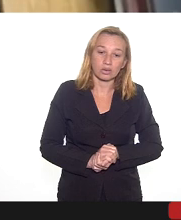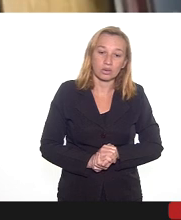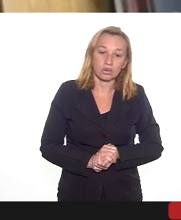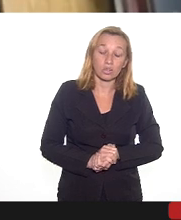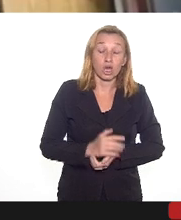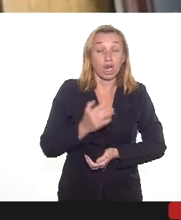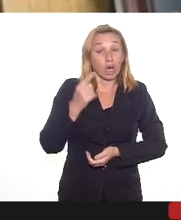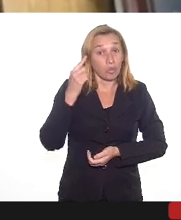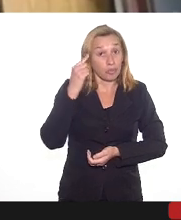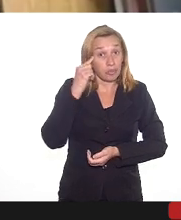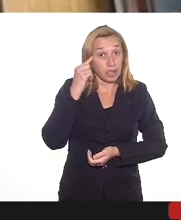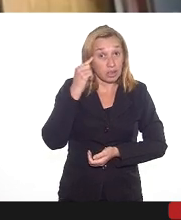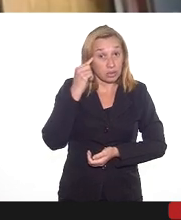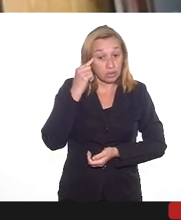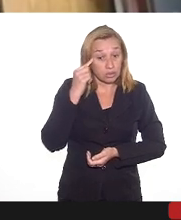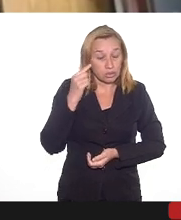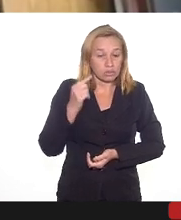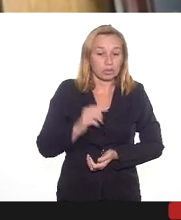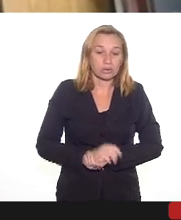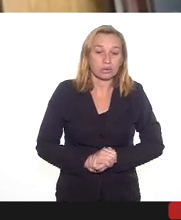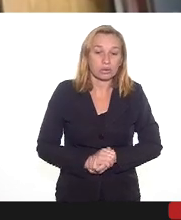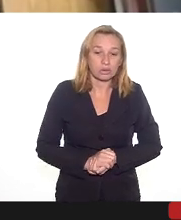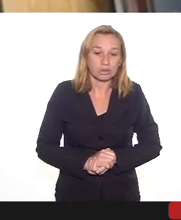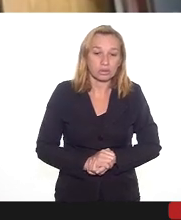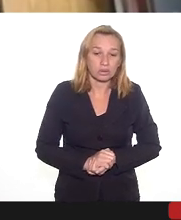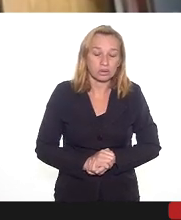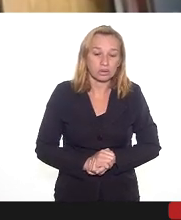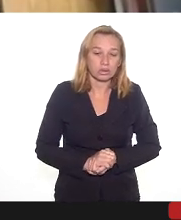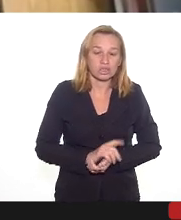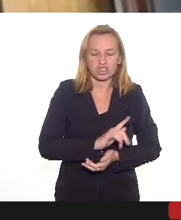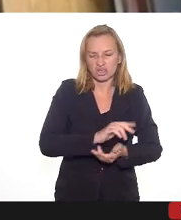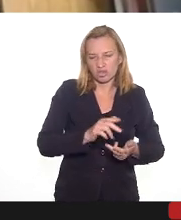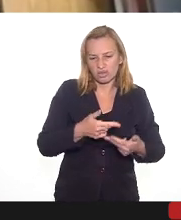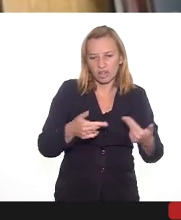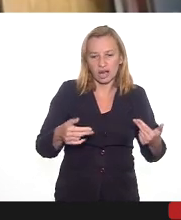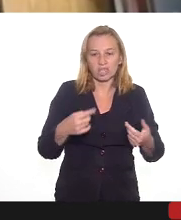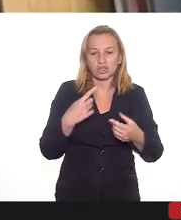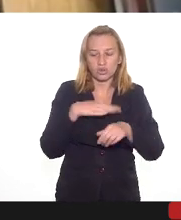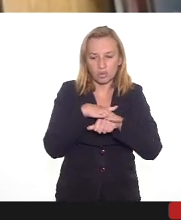Eu penso que, até pelas conversas que nós já tivemos, que o